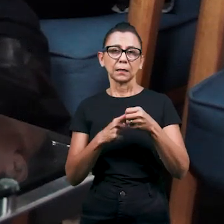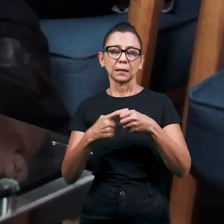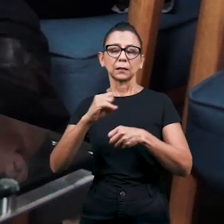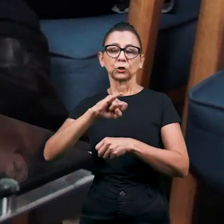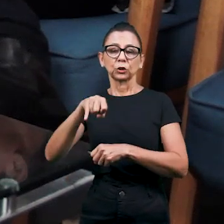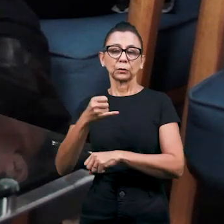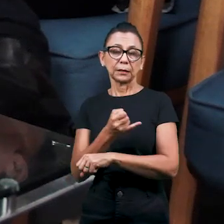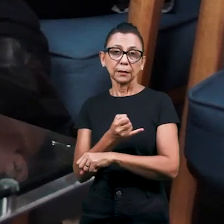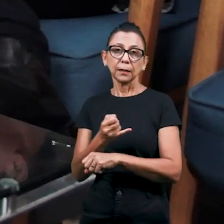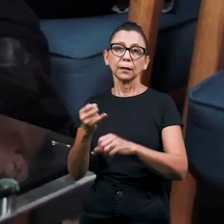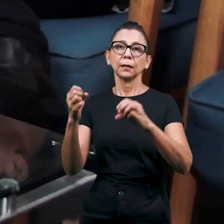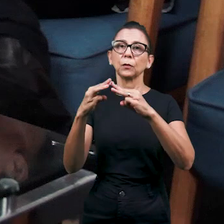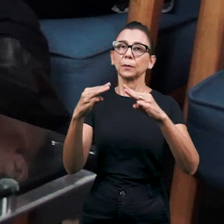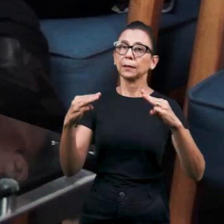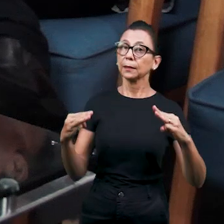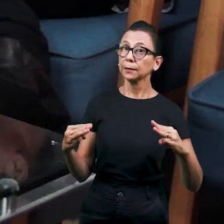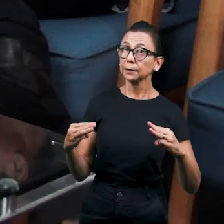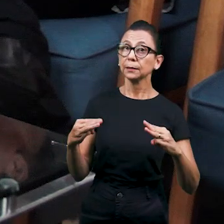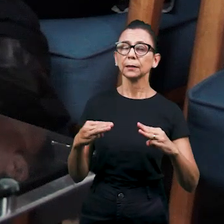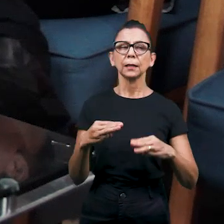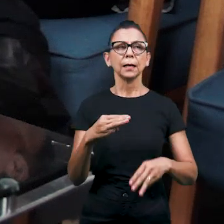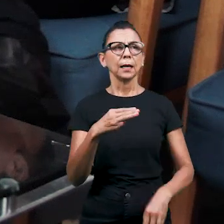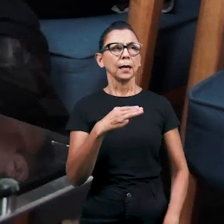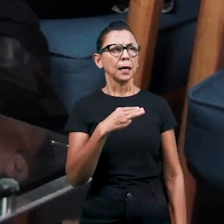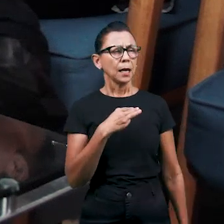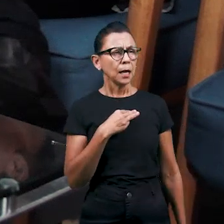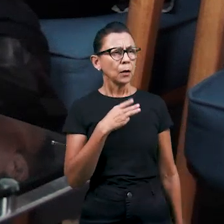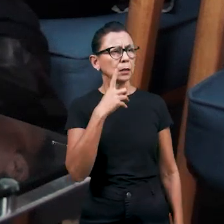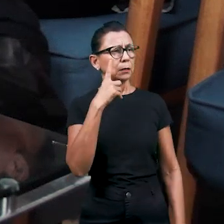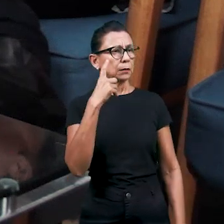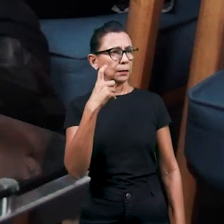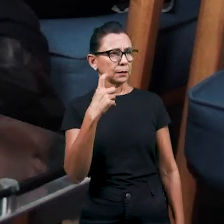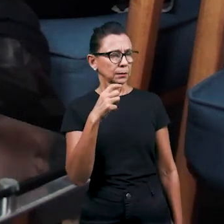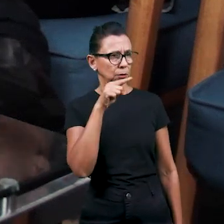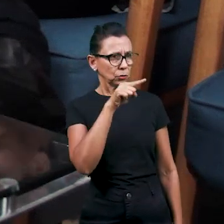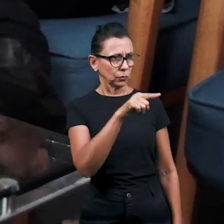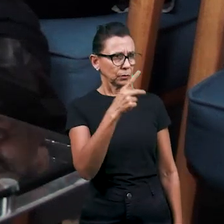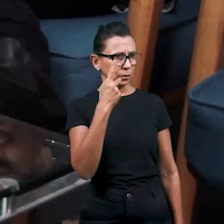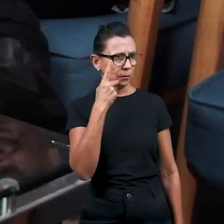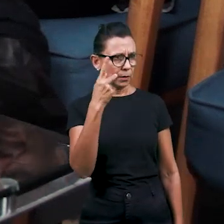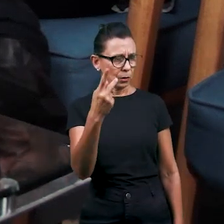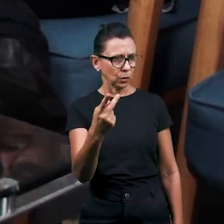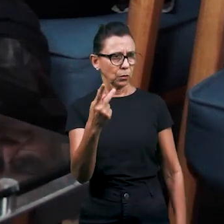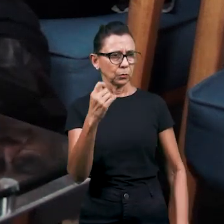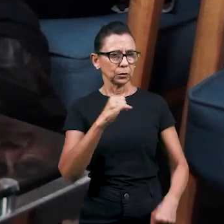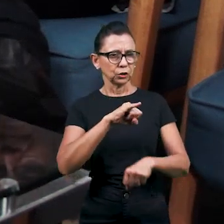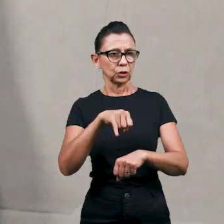é importante que os jovens que servem ao Senhor conheçam jovens que servem ao Senhor.